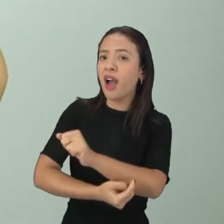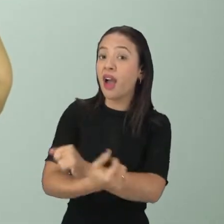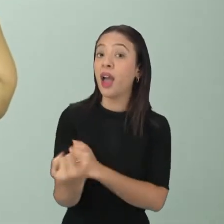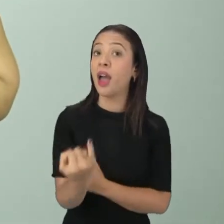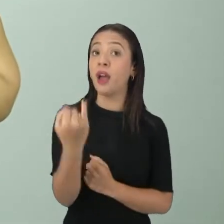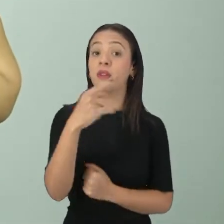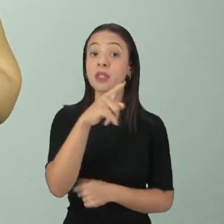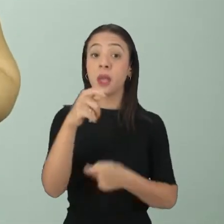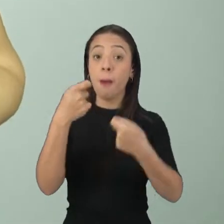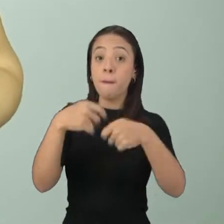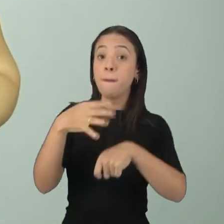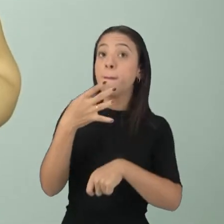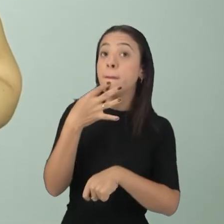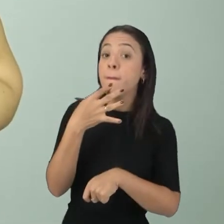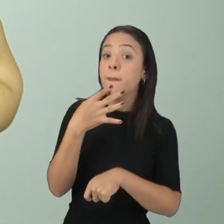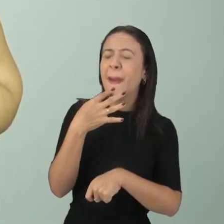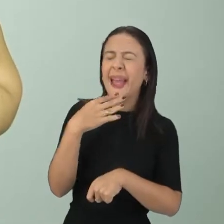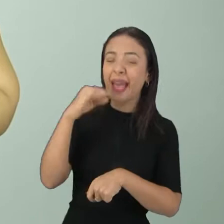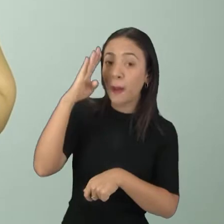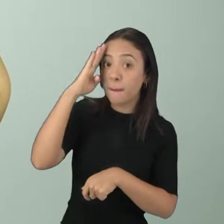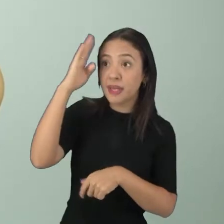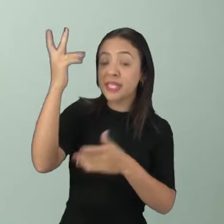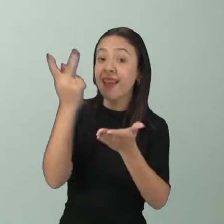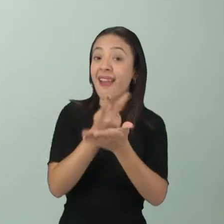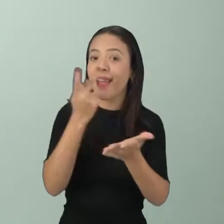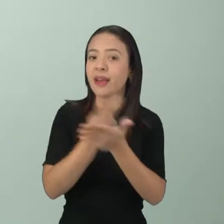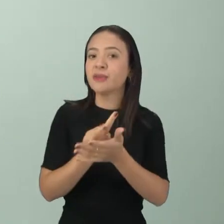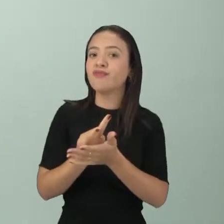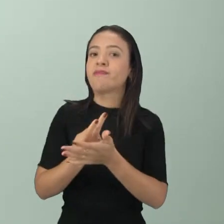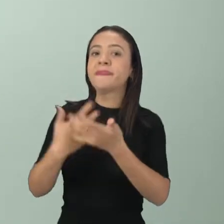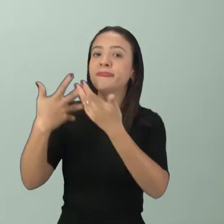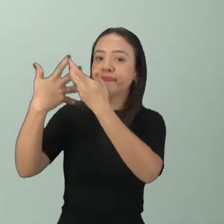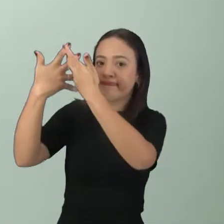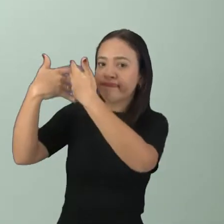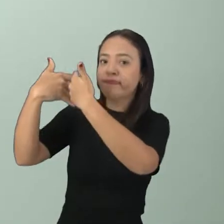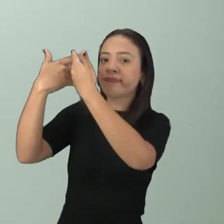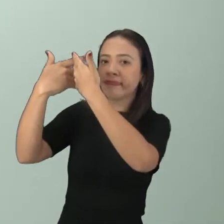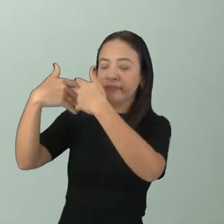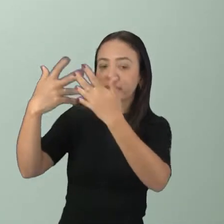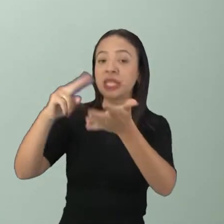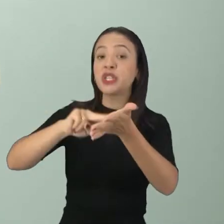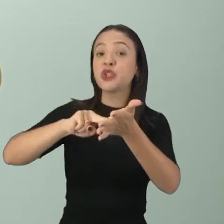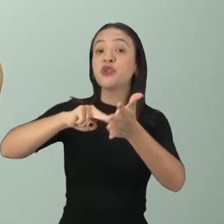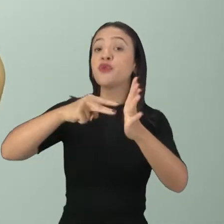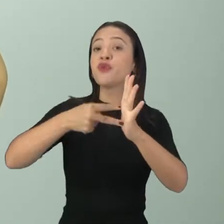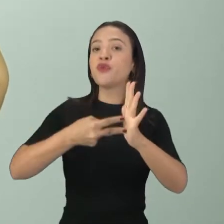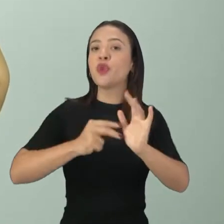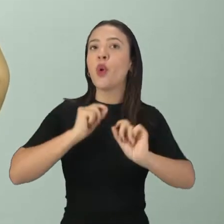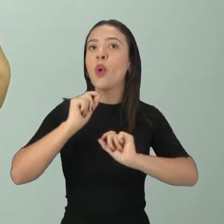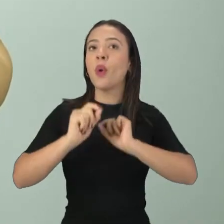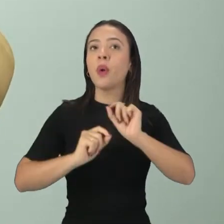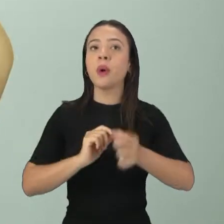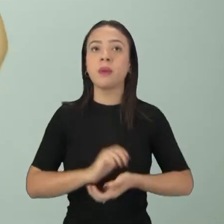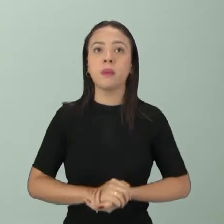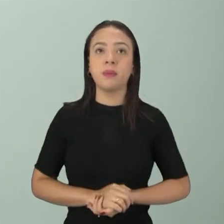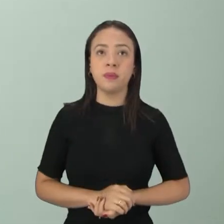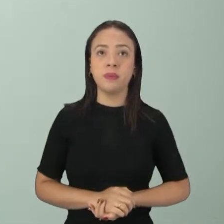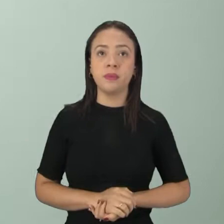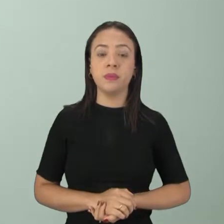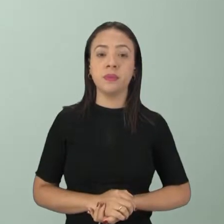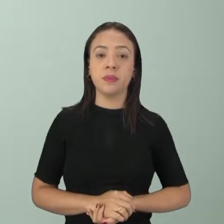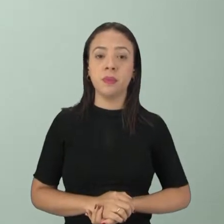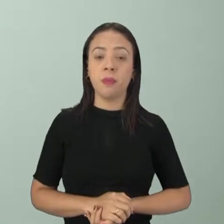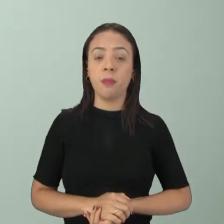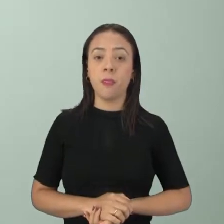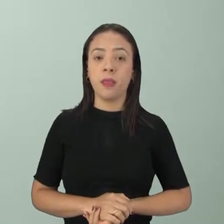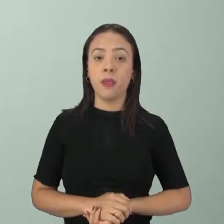você tem que conhecer os principais erros de interpretação, tá? Que consiste em não